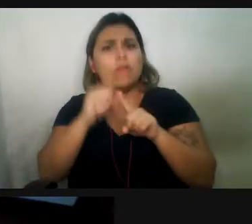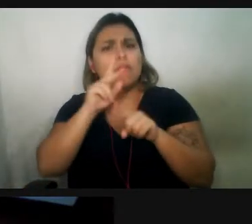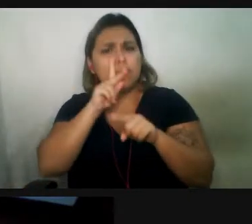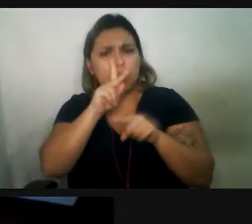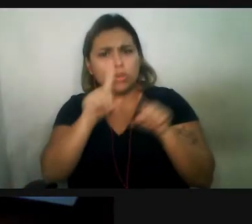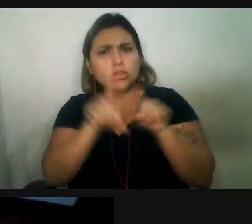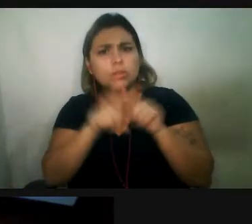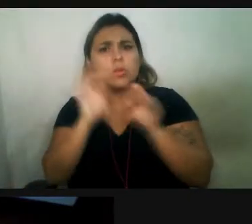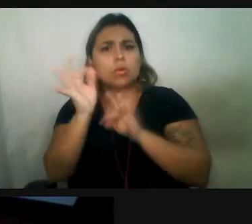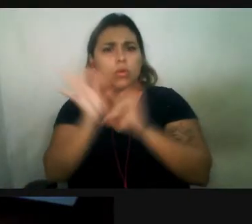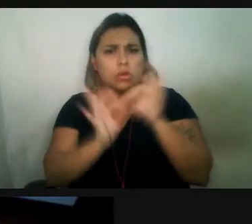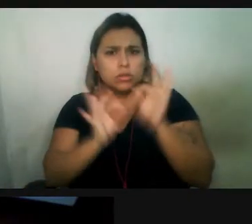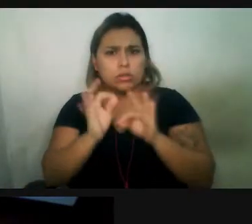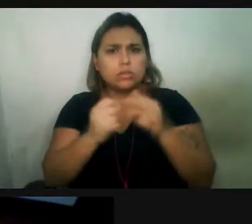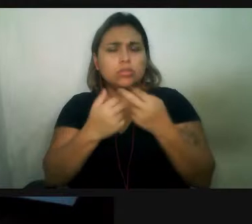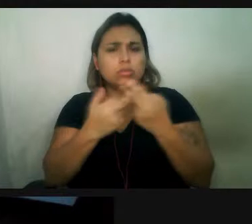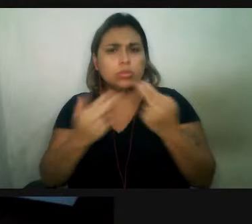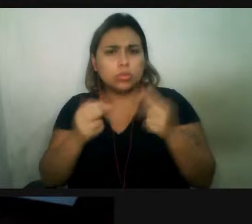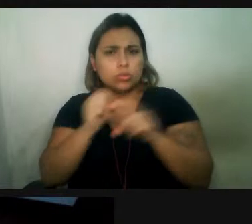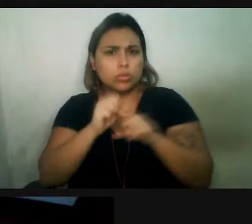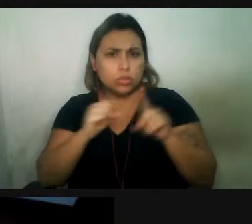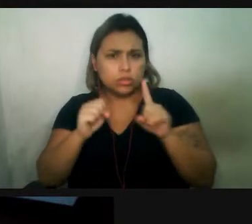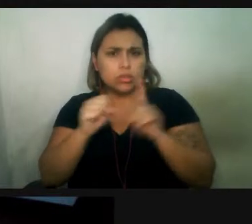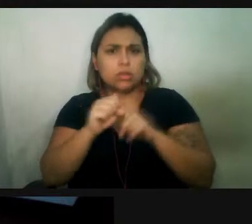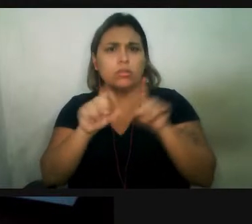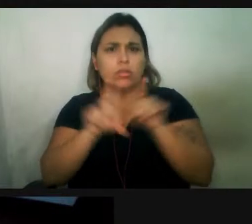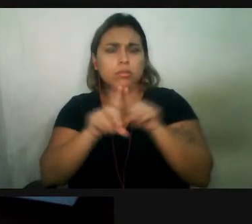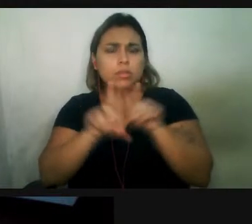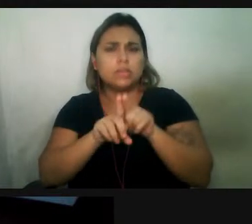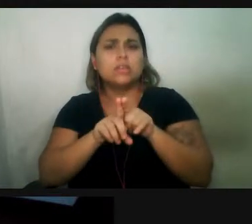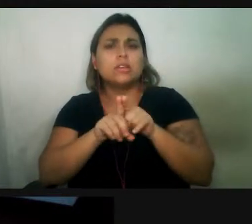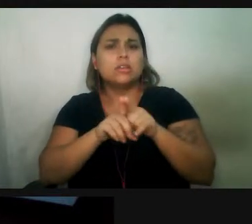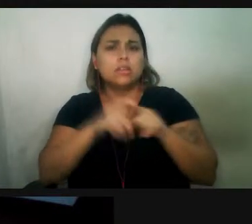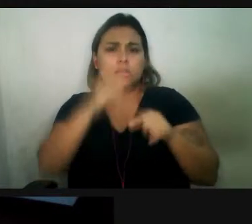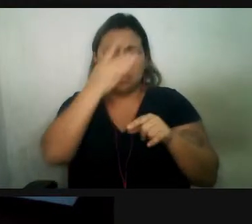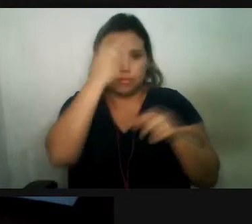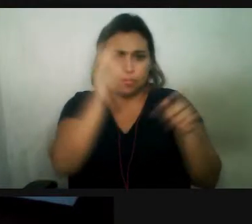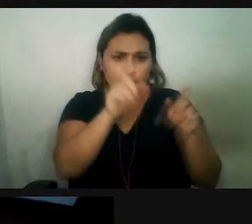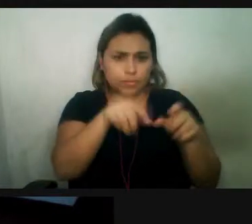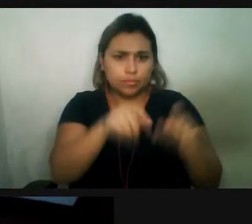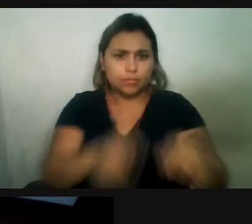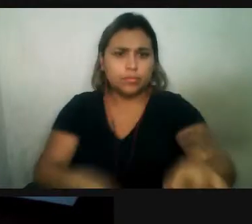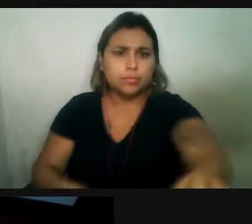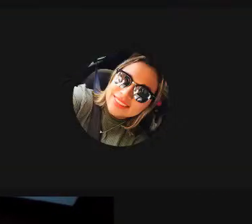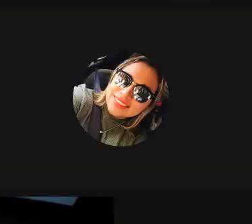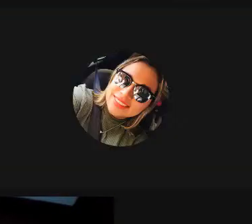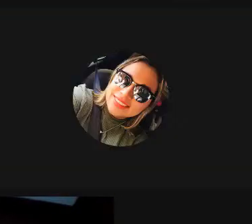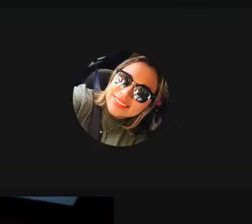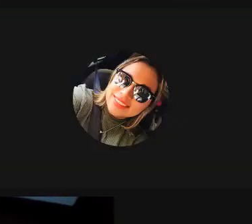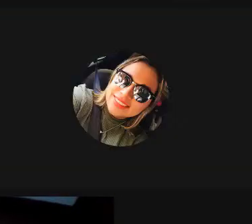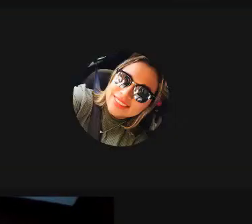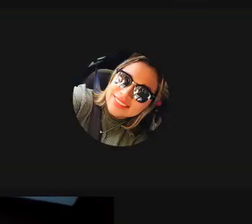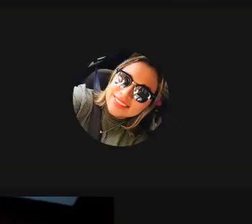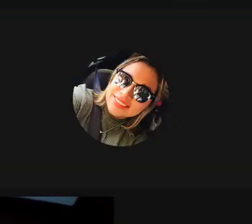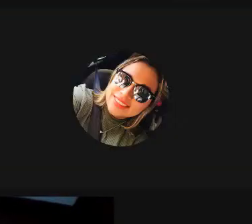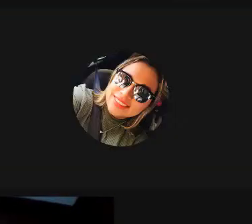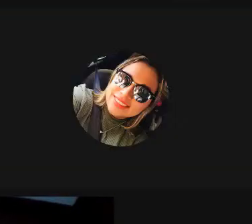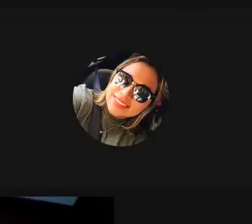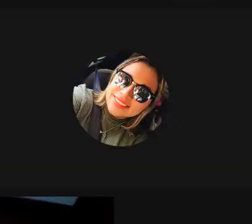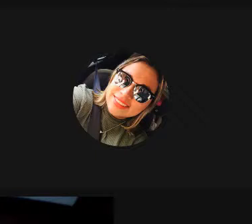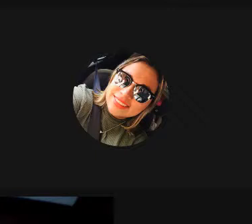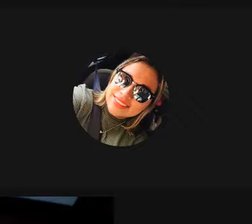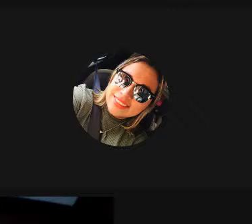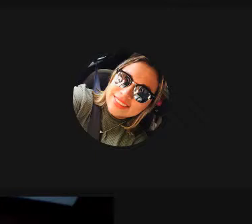organizada, laços sociais muito fortes entre os indivíduos. E, claro, as fêmeas, as prens, elas se tornam mais